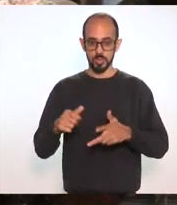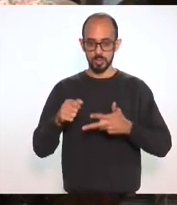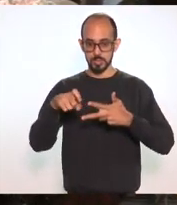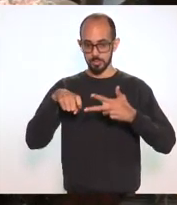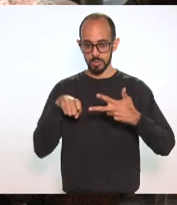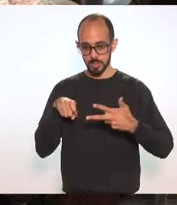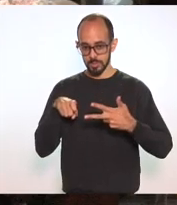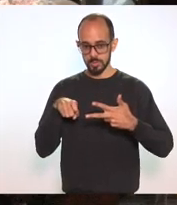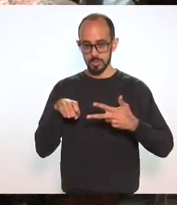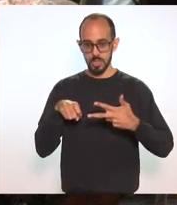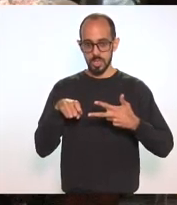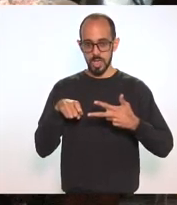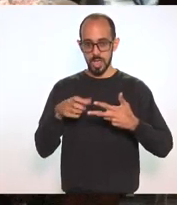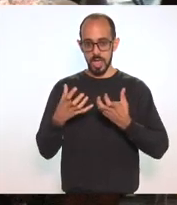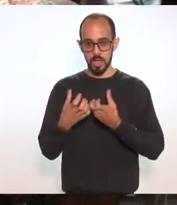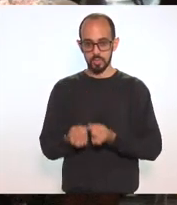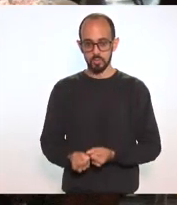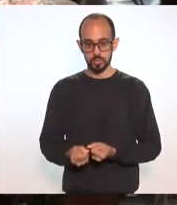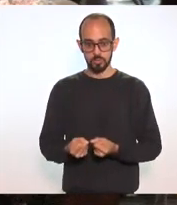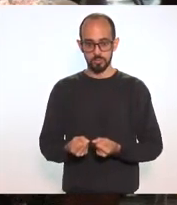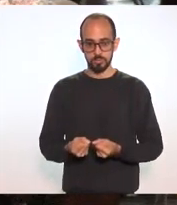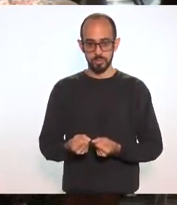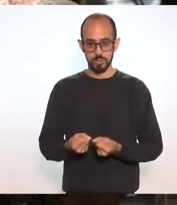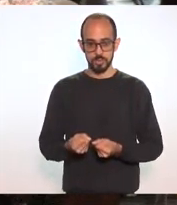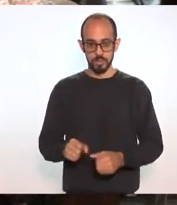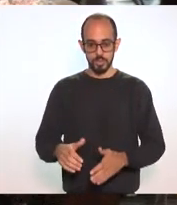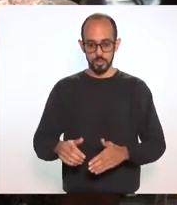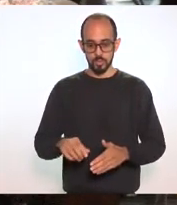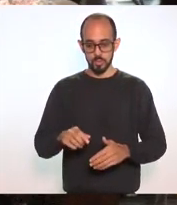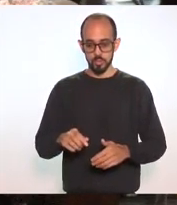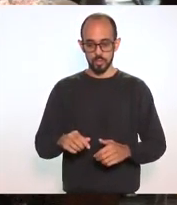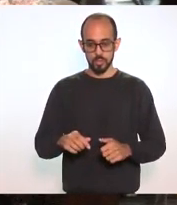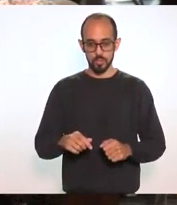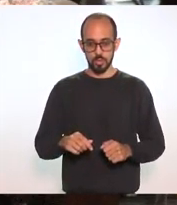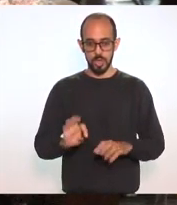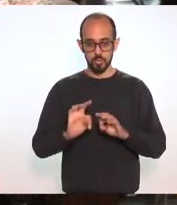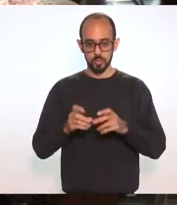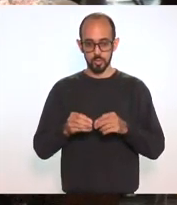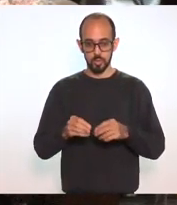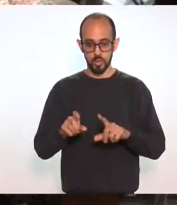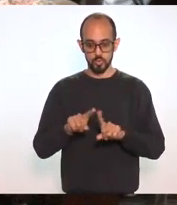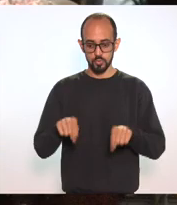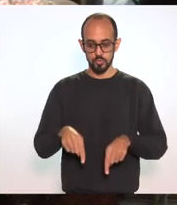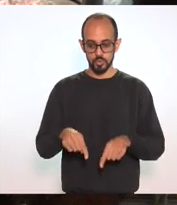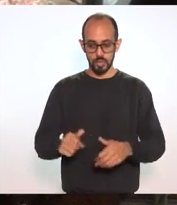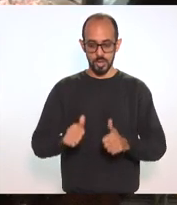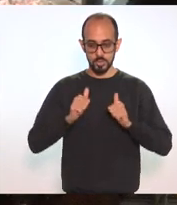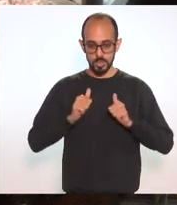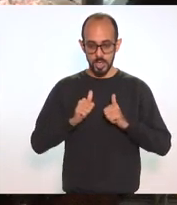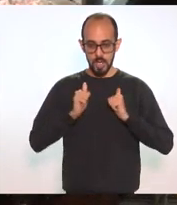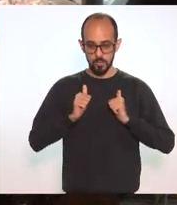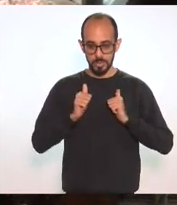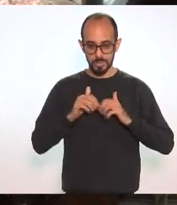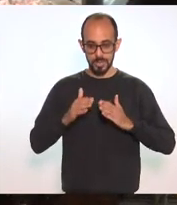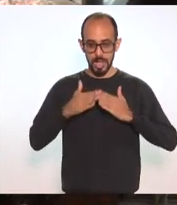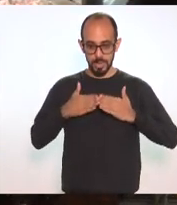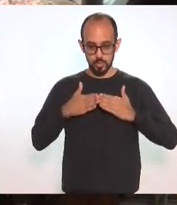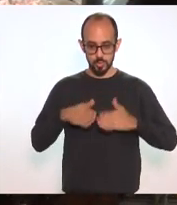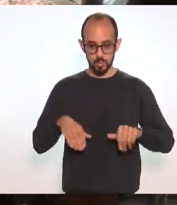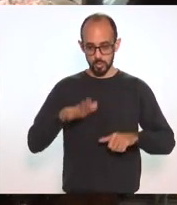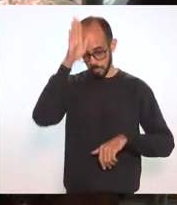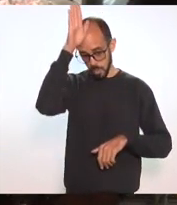das funções dos candidatos afastados do concurso de formação de soldados aprovado em concurso público para o Corpo de Bombeiros Militar do Estado do Rio de